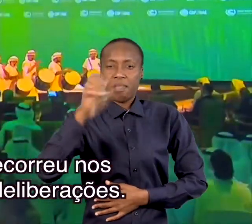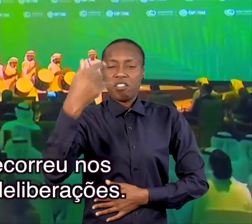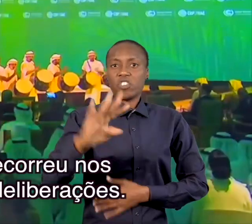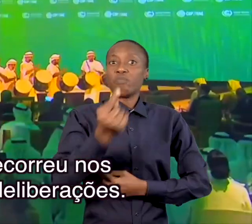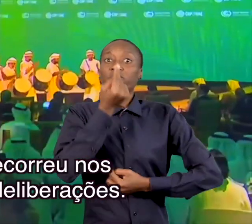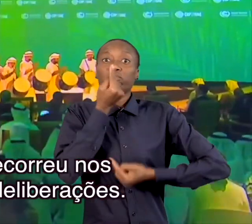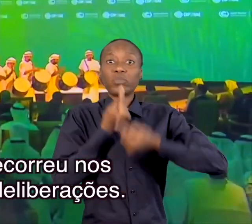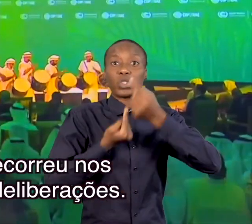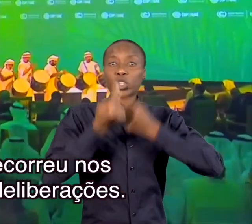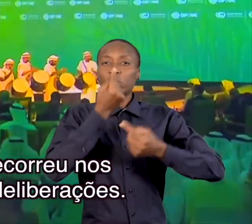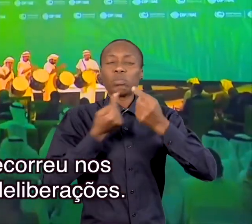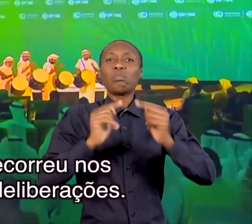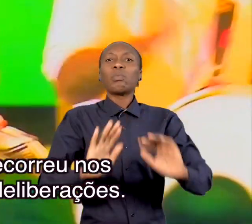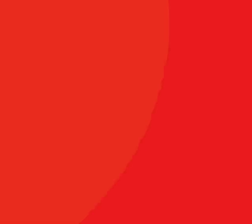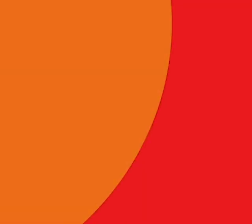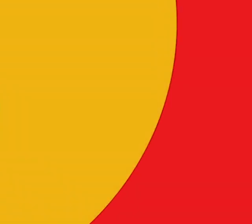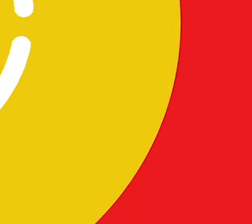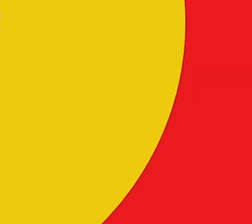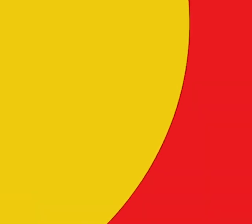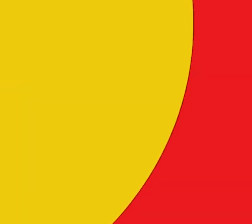lá saíram deliberações.